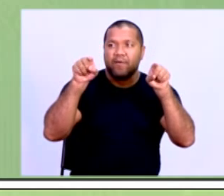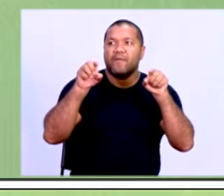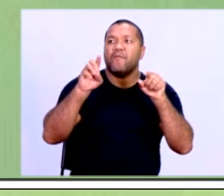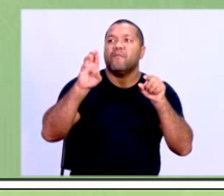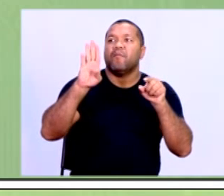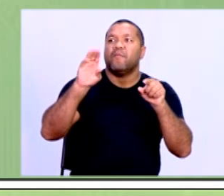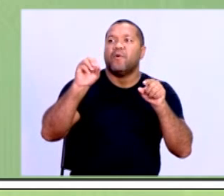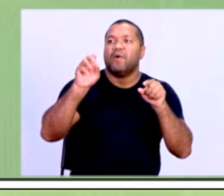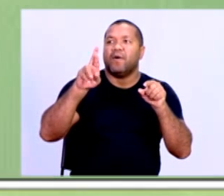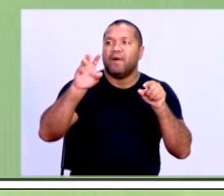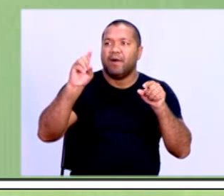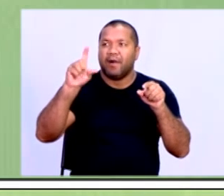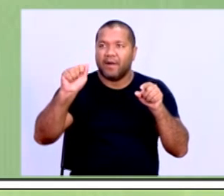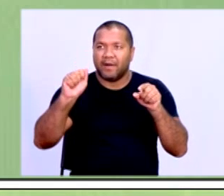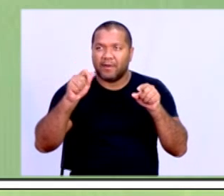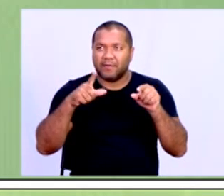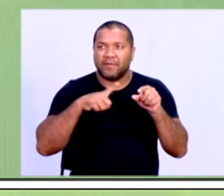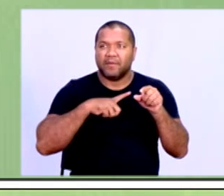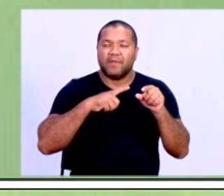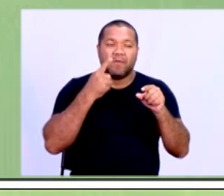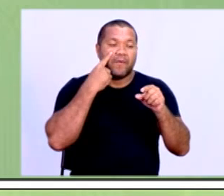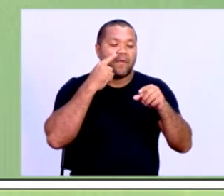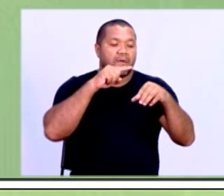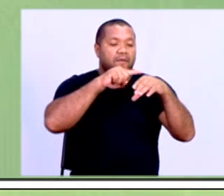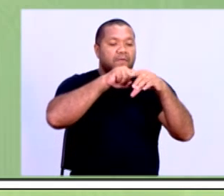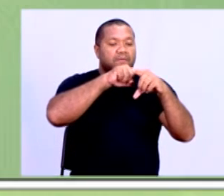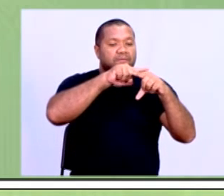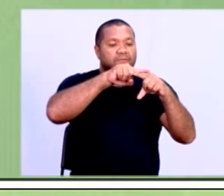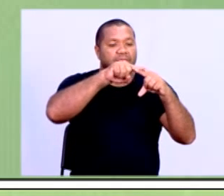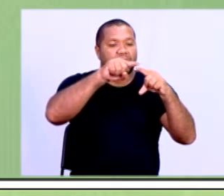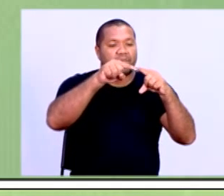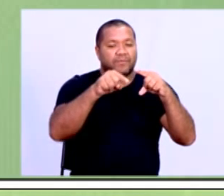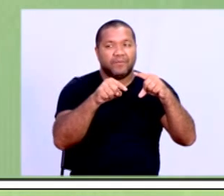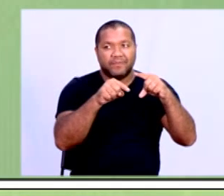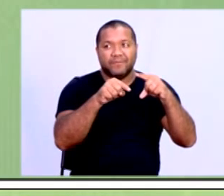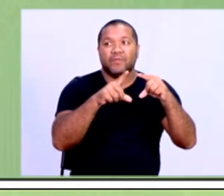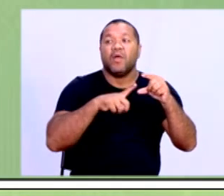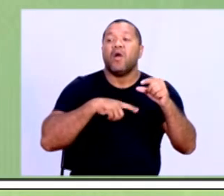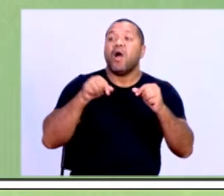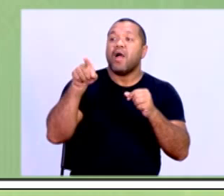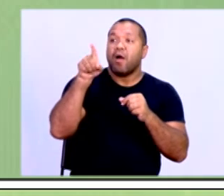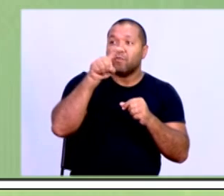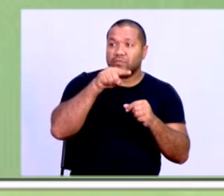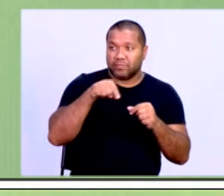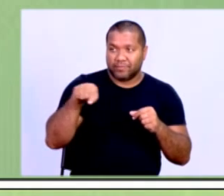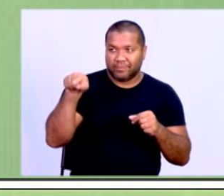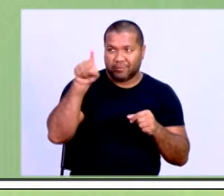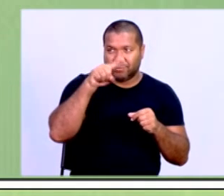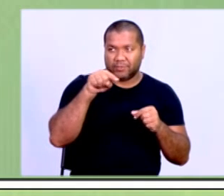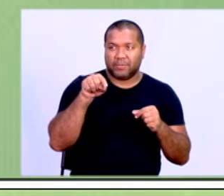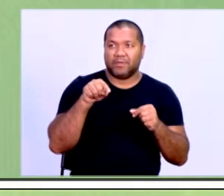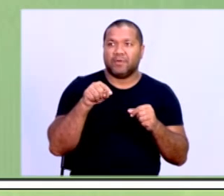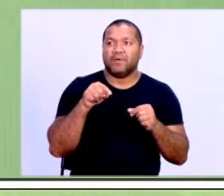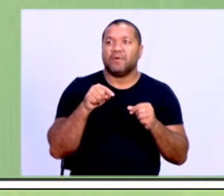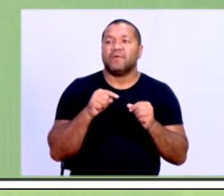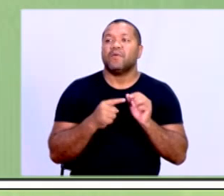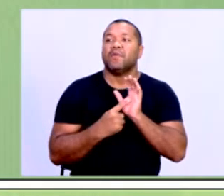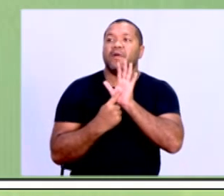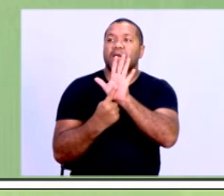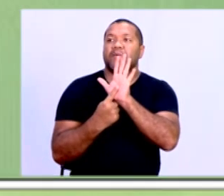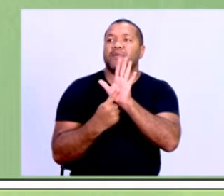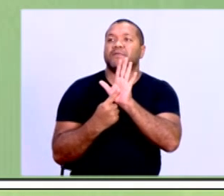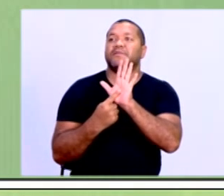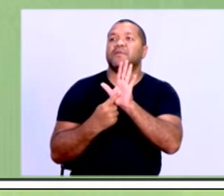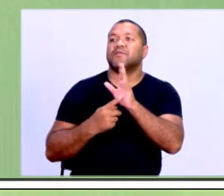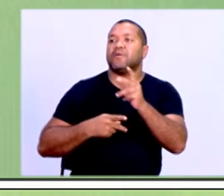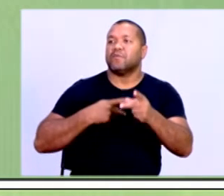assim, tá? Com os cantos arredondados. O círculo, ele representa o processo